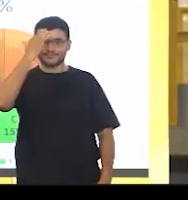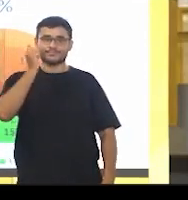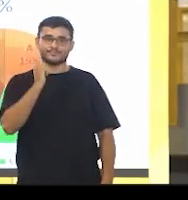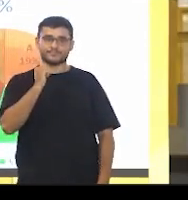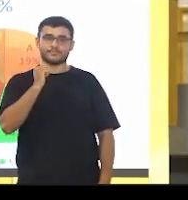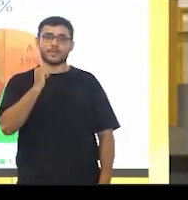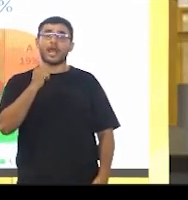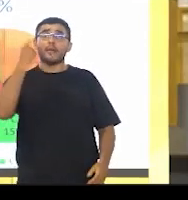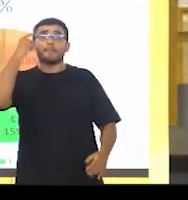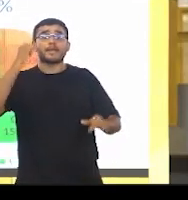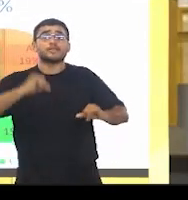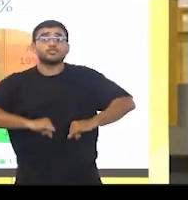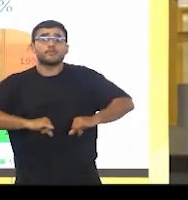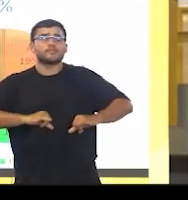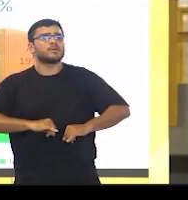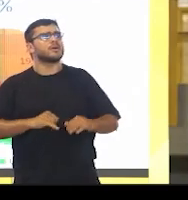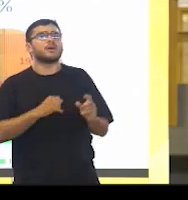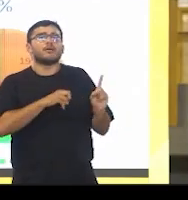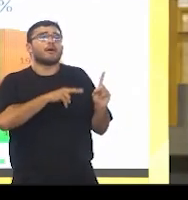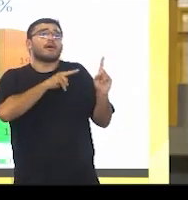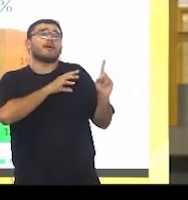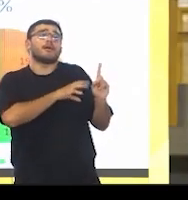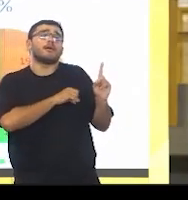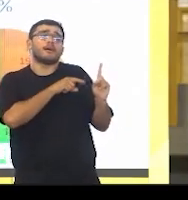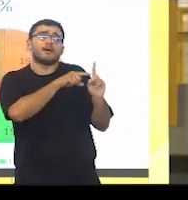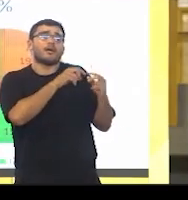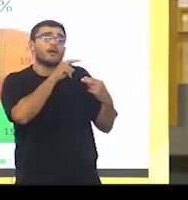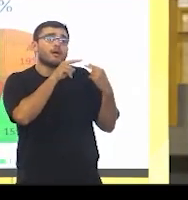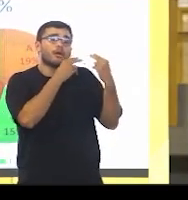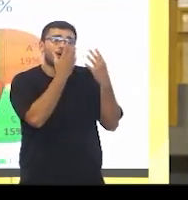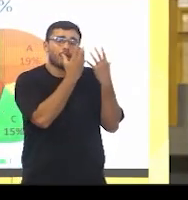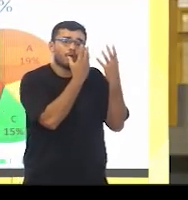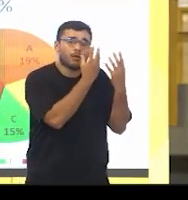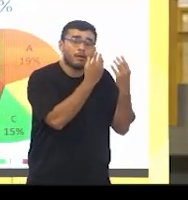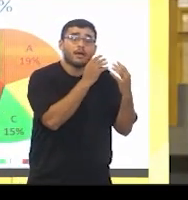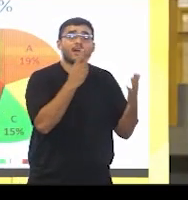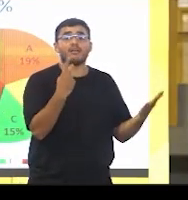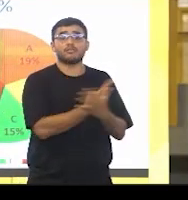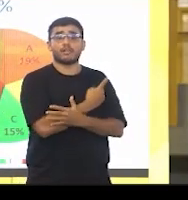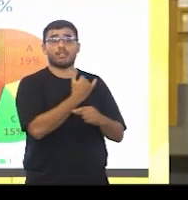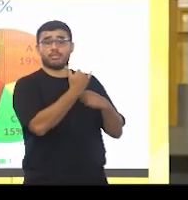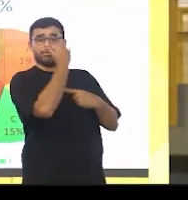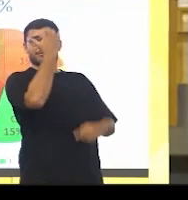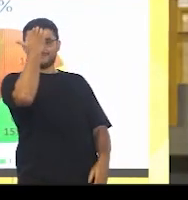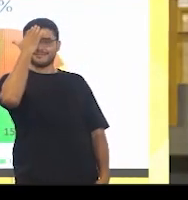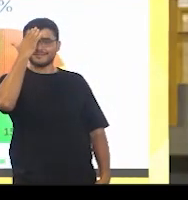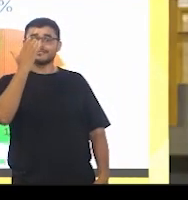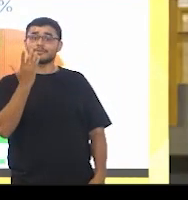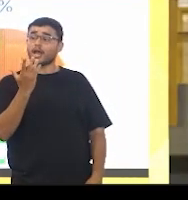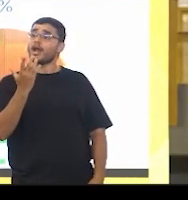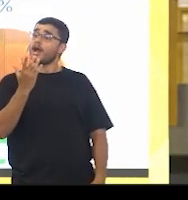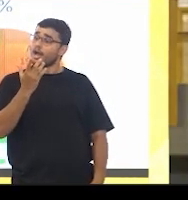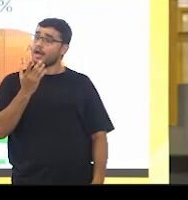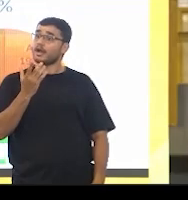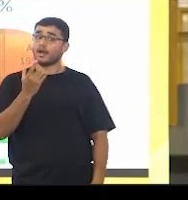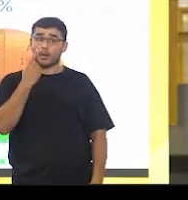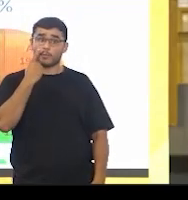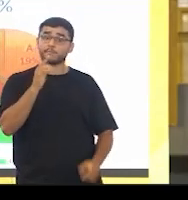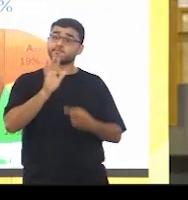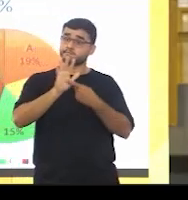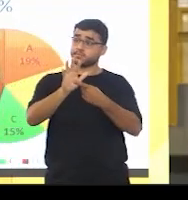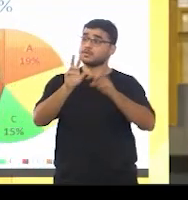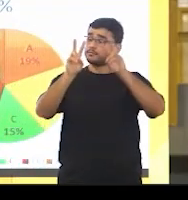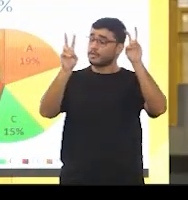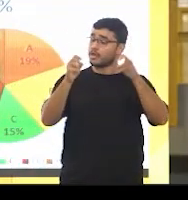significa excerto? Excerto é o texto. Eu posso trocar, eu posso dizer assim, ó, o texto está no mesmo. Excerto